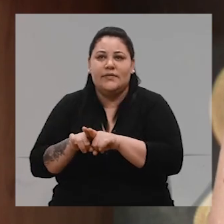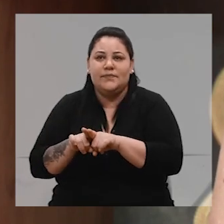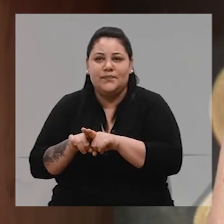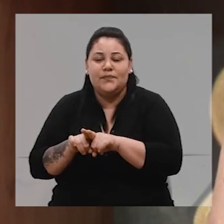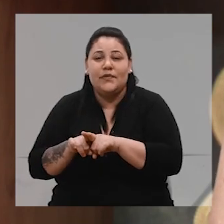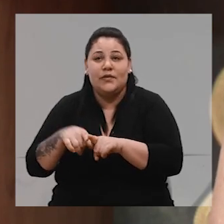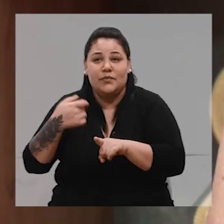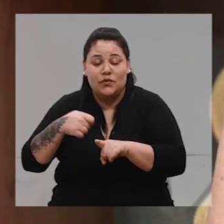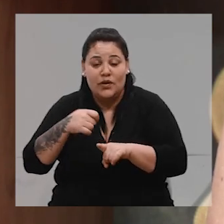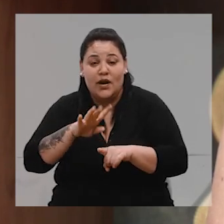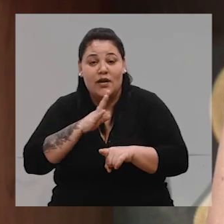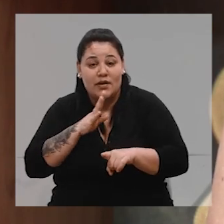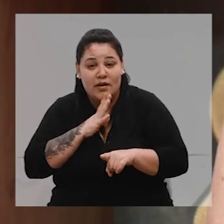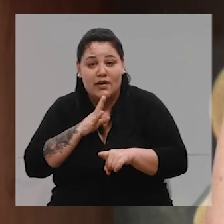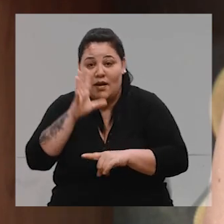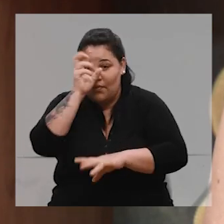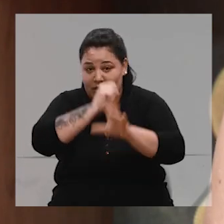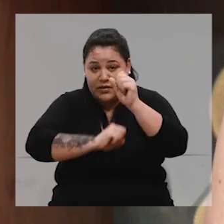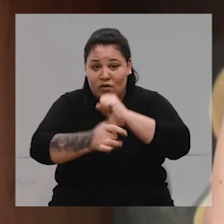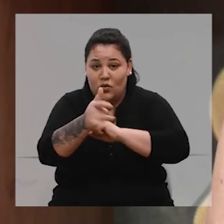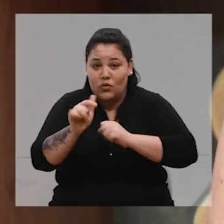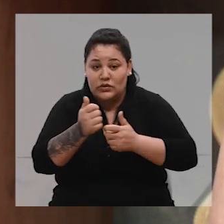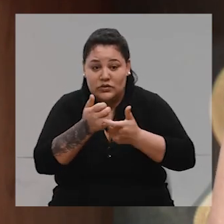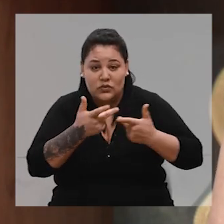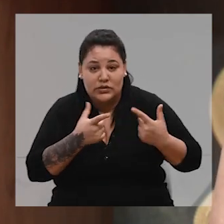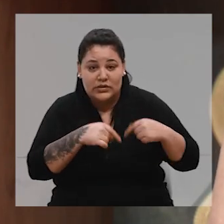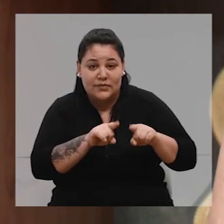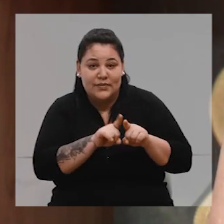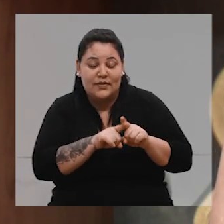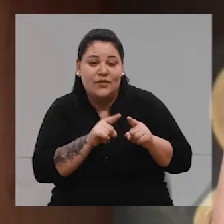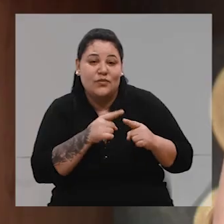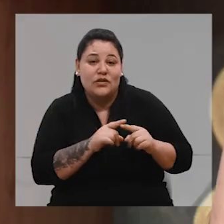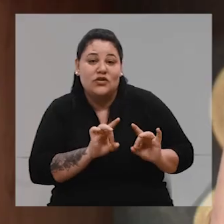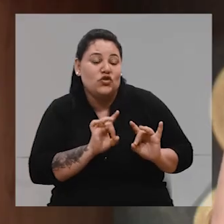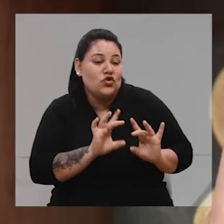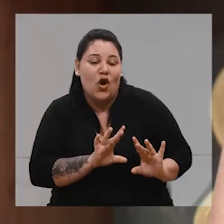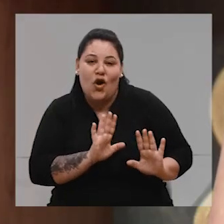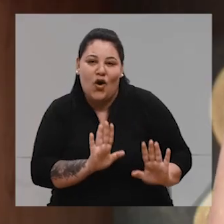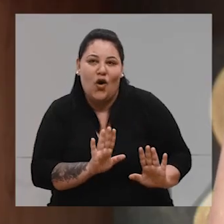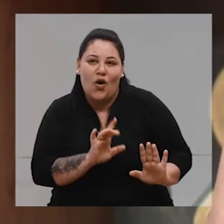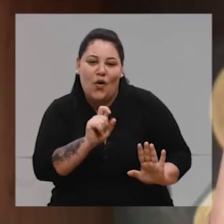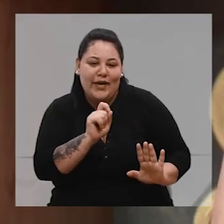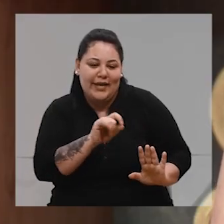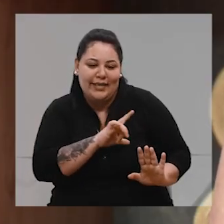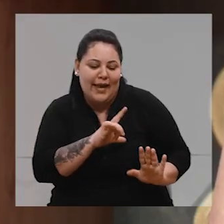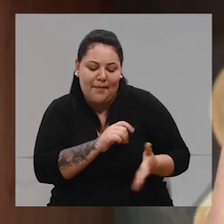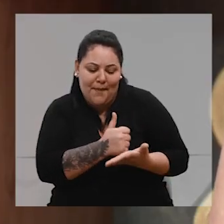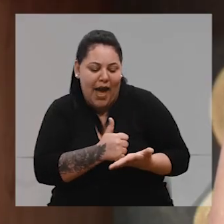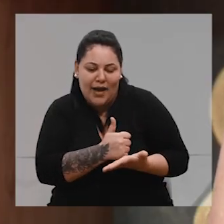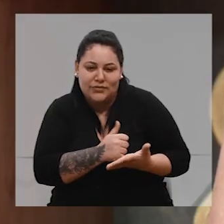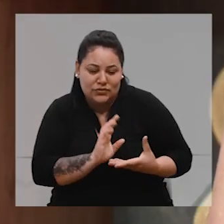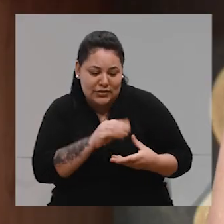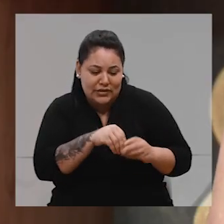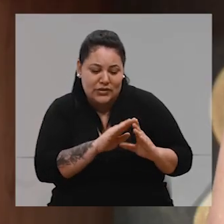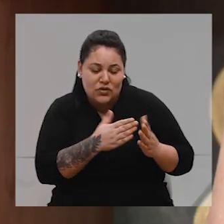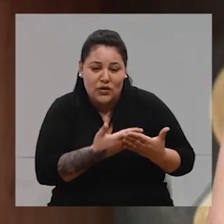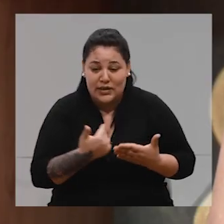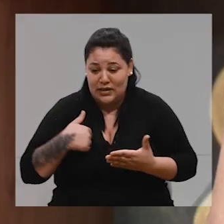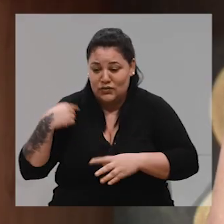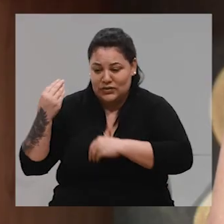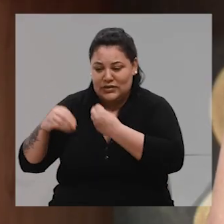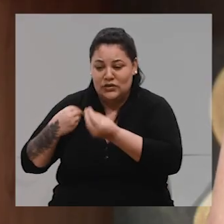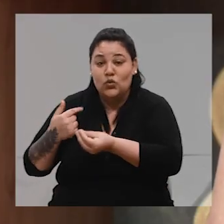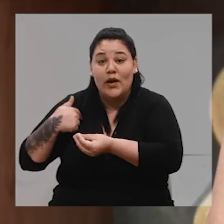leitura, incentivar a ir atrás de conhecer outras coisas, porque só aquilo que vem na base,